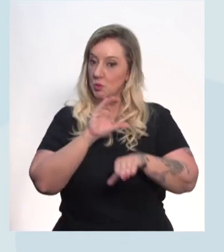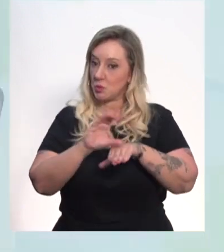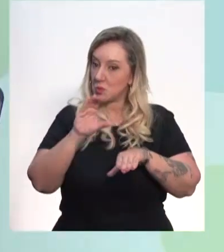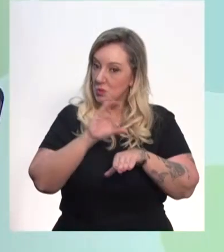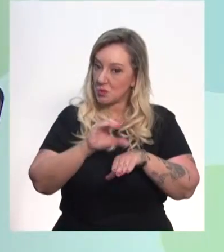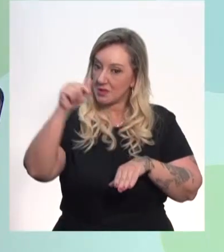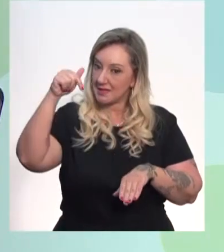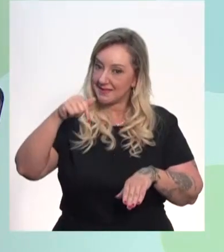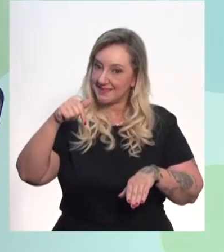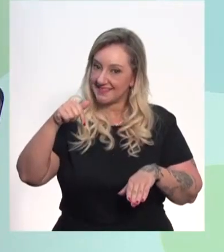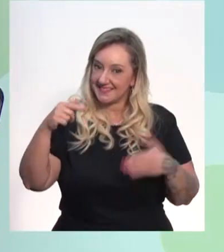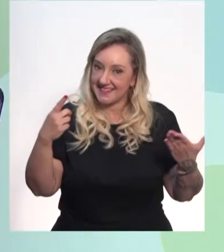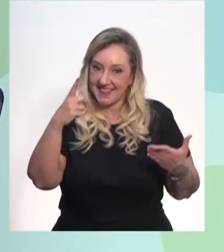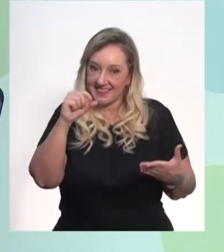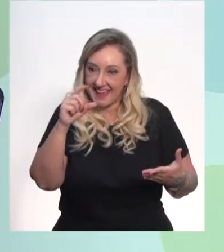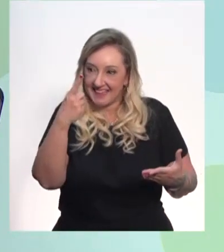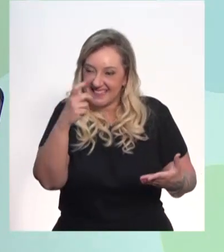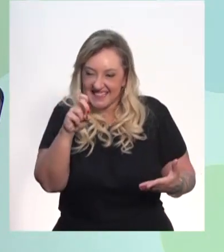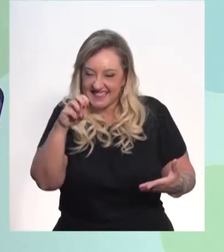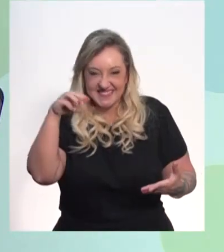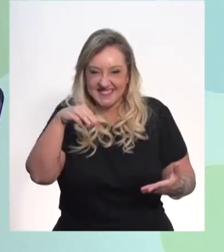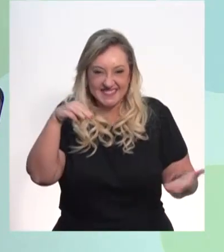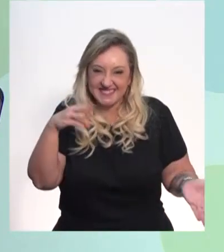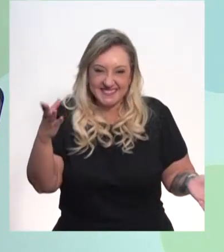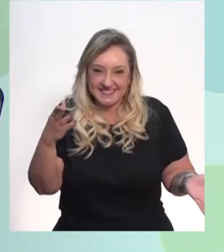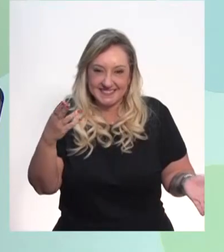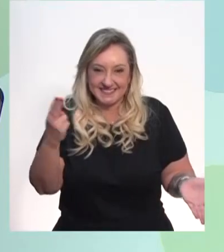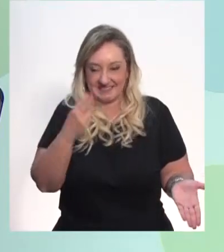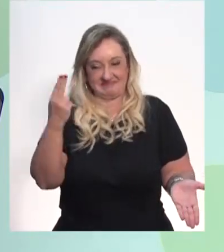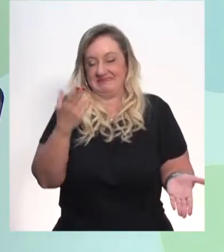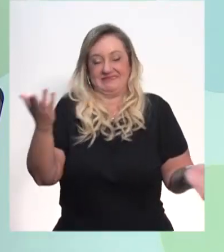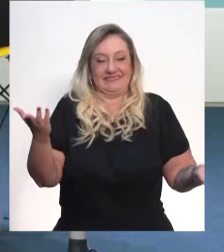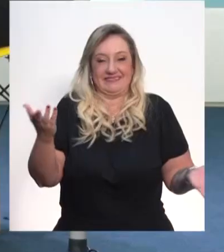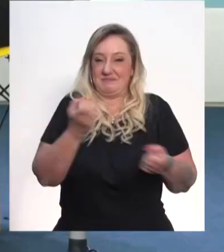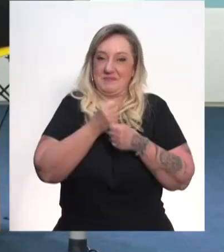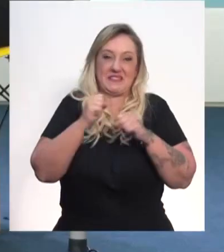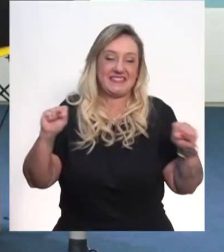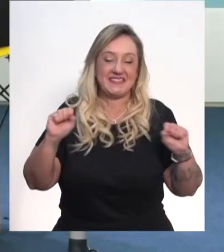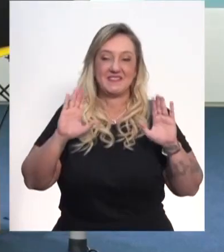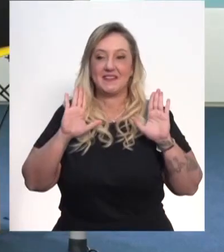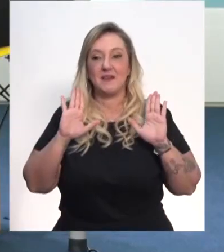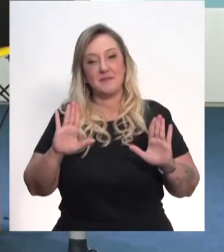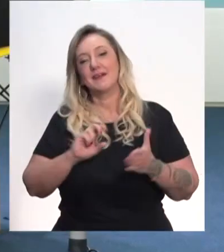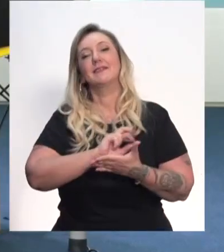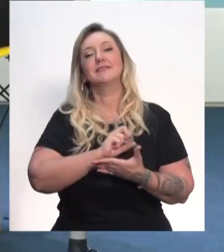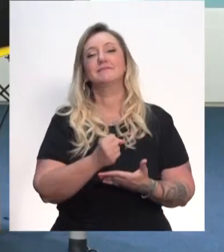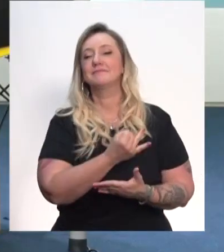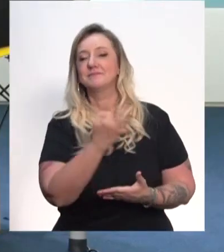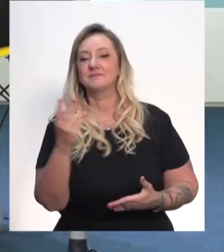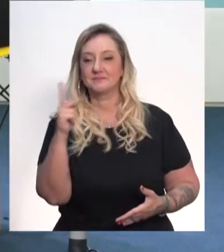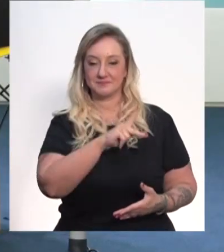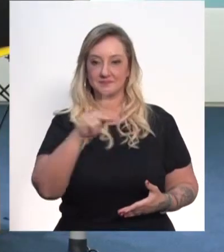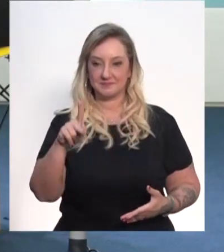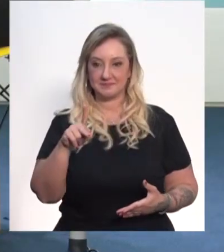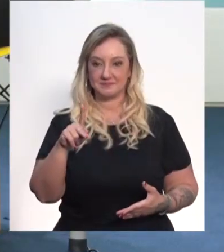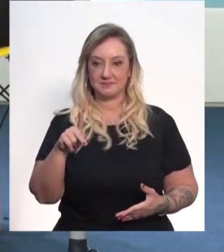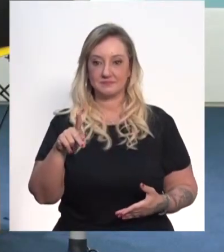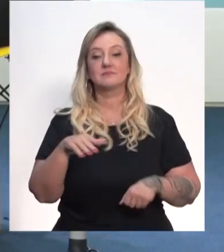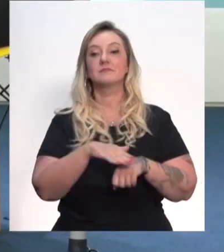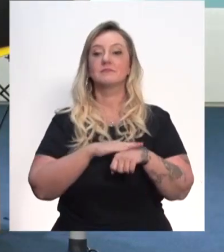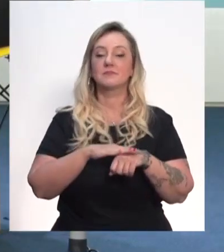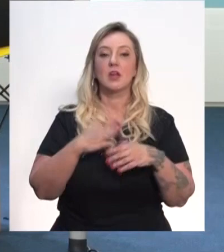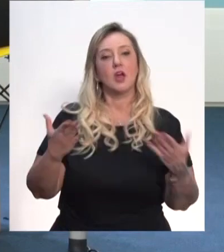são consideradas estratégicas, que é importante que os nossos professores conheçam esse material, se apropriem, mas